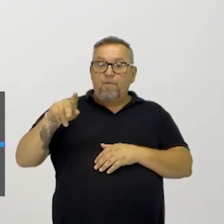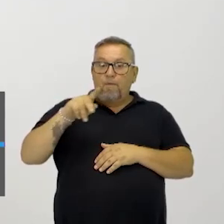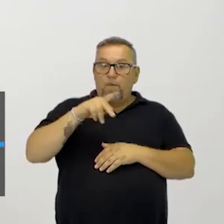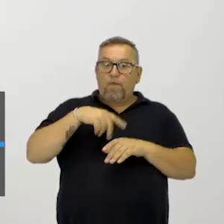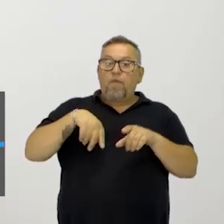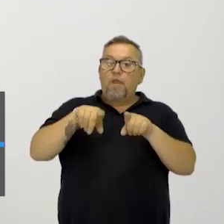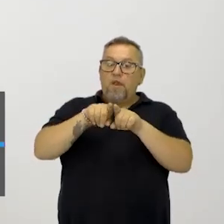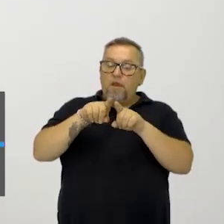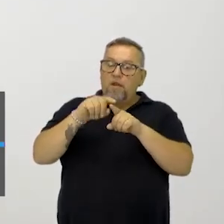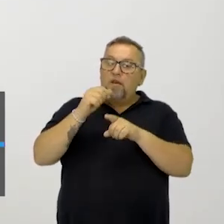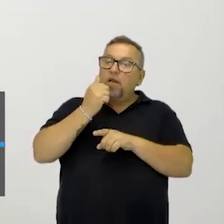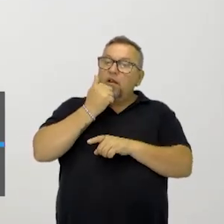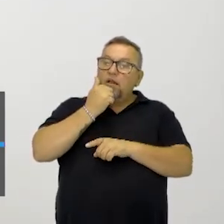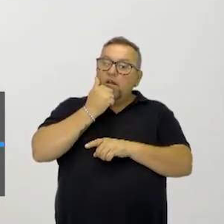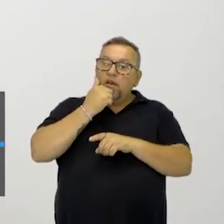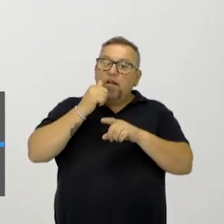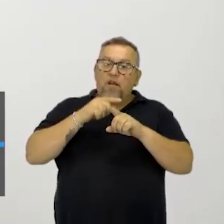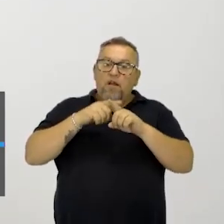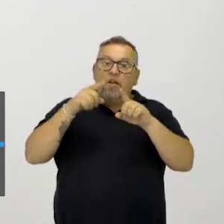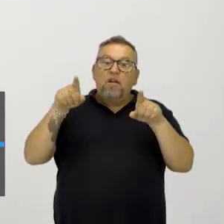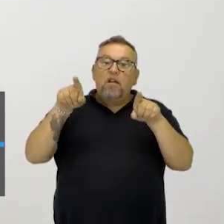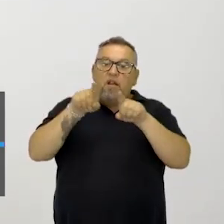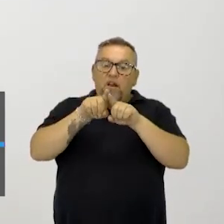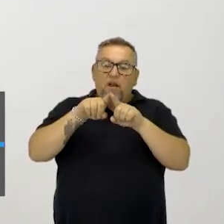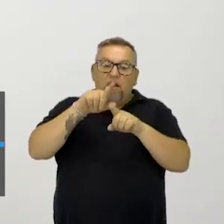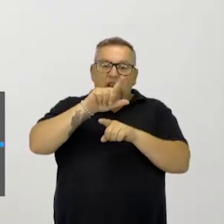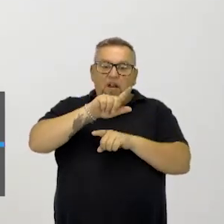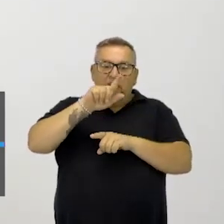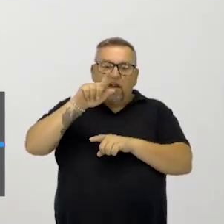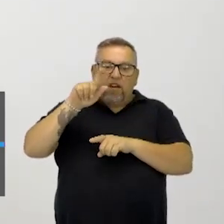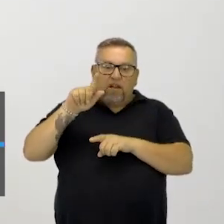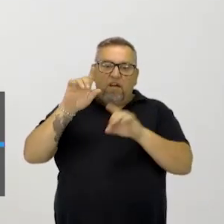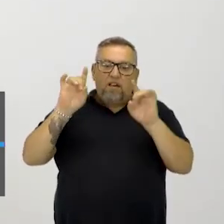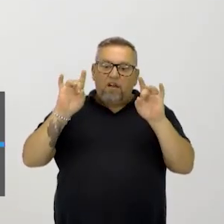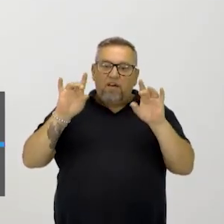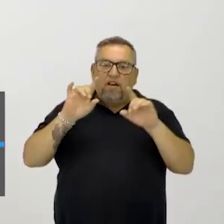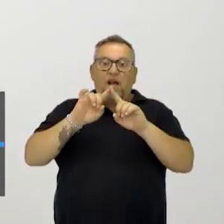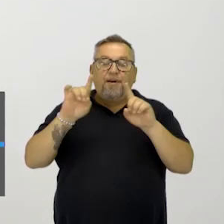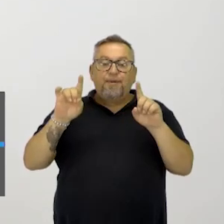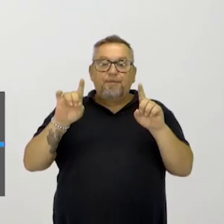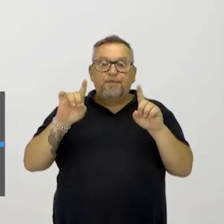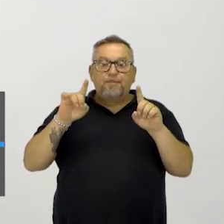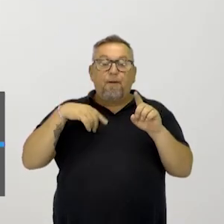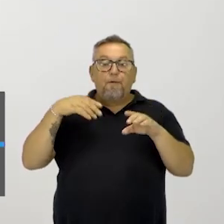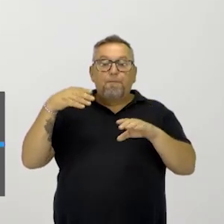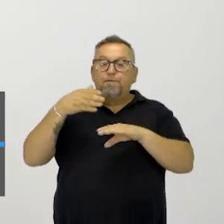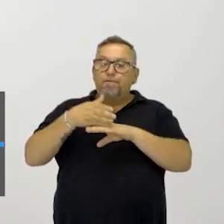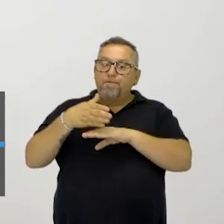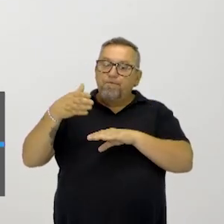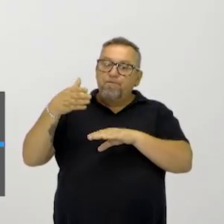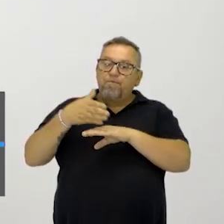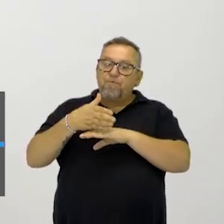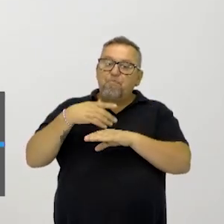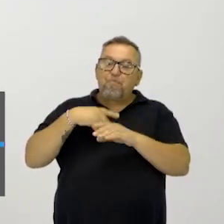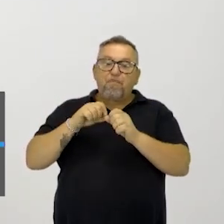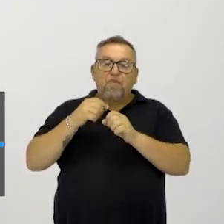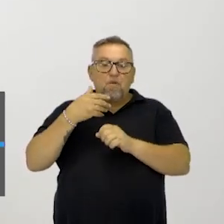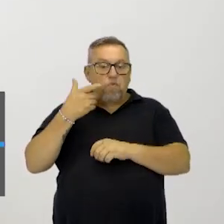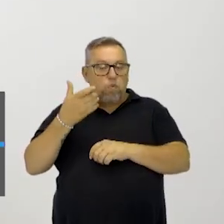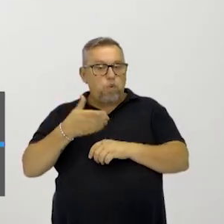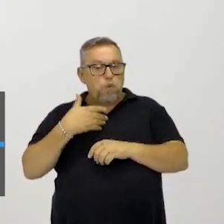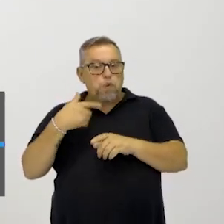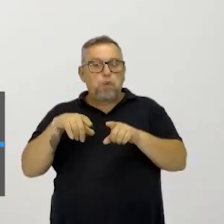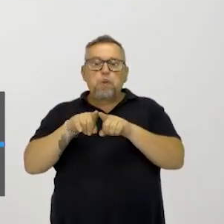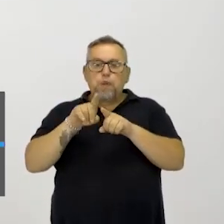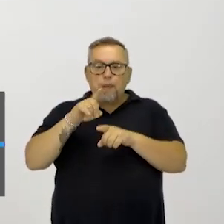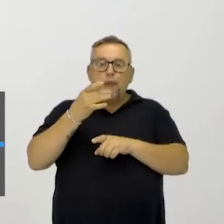e também cientistas, mas ele tem uma linguagem específica, então aquela questão da acessibilidade, de facilitar. Então, assim,